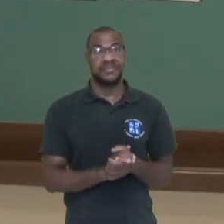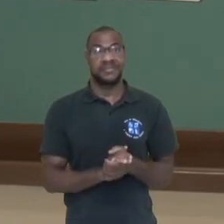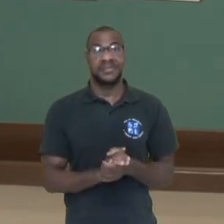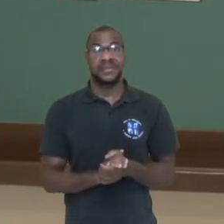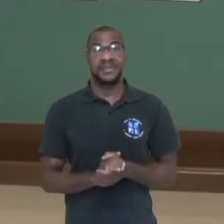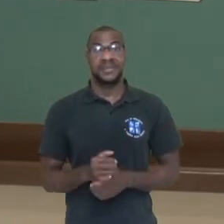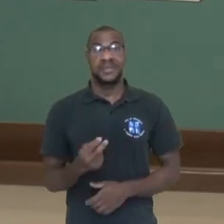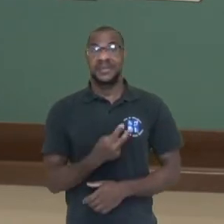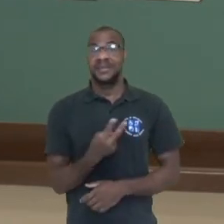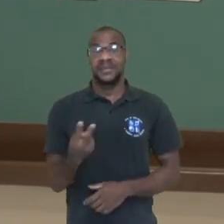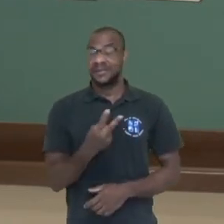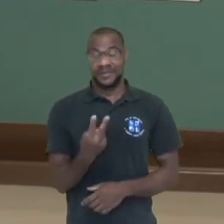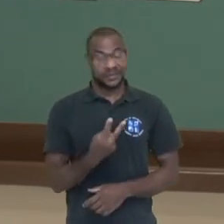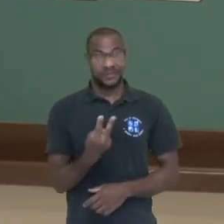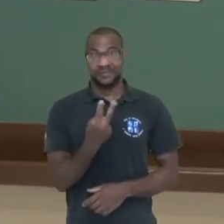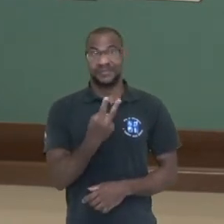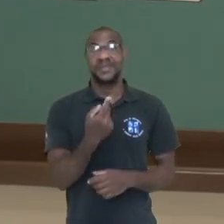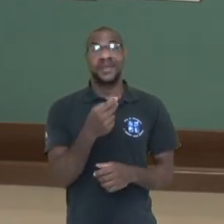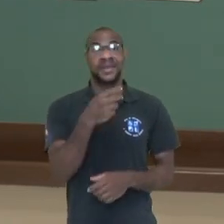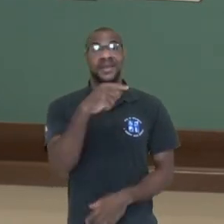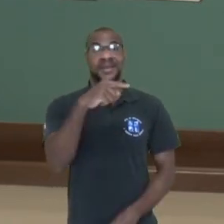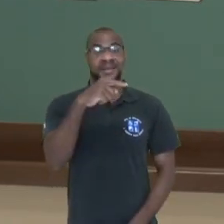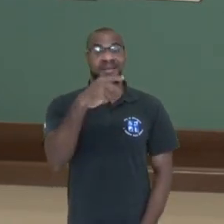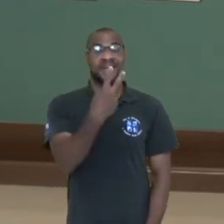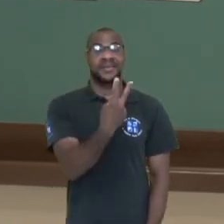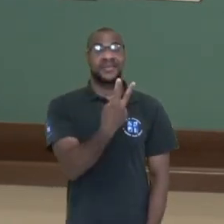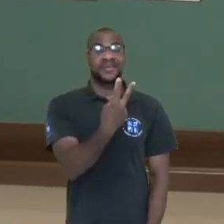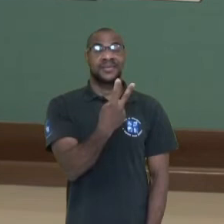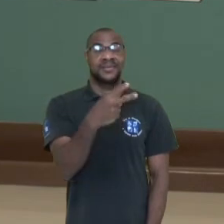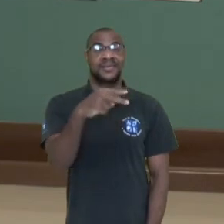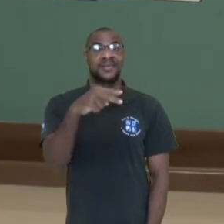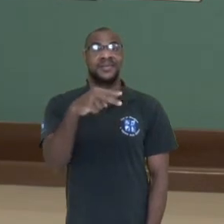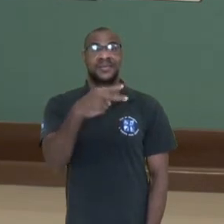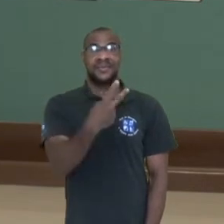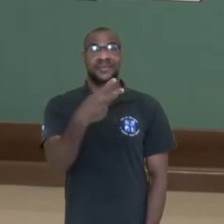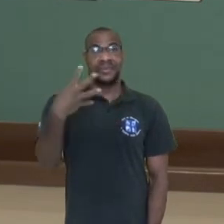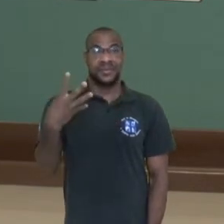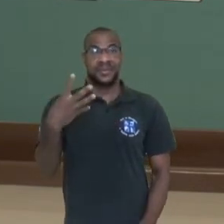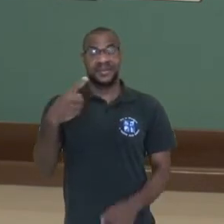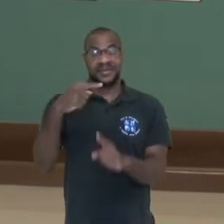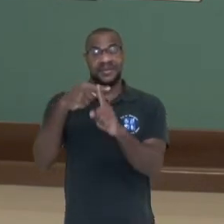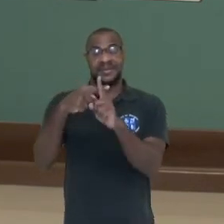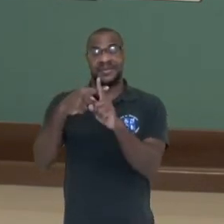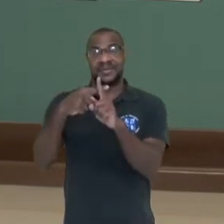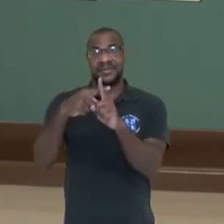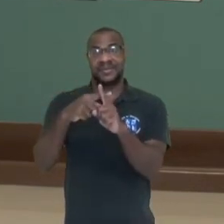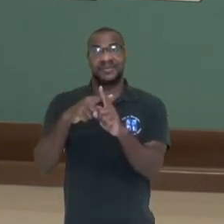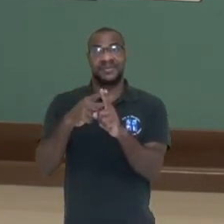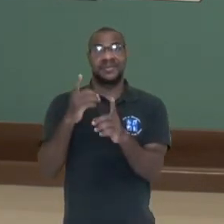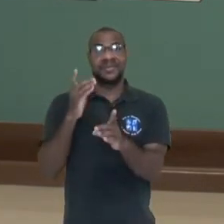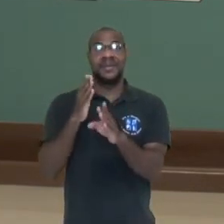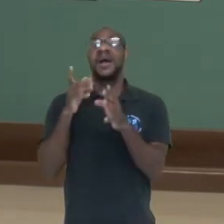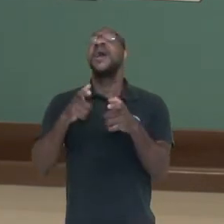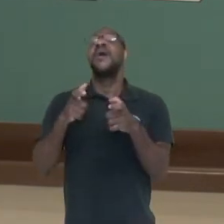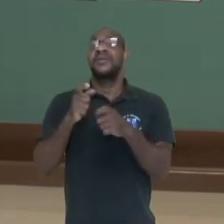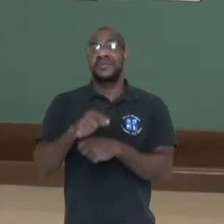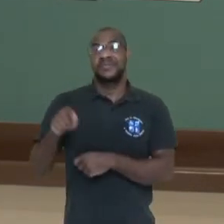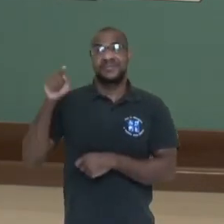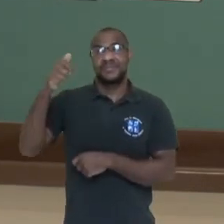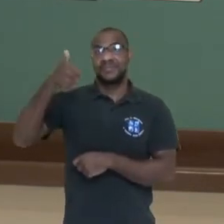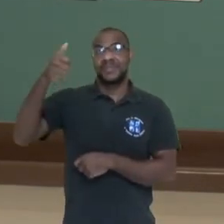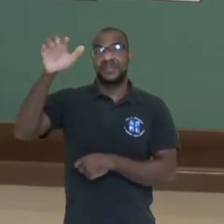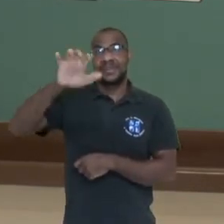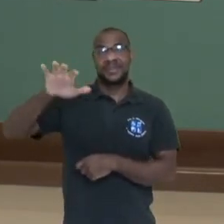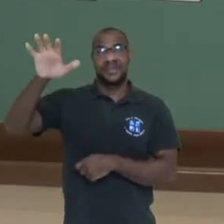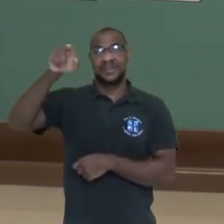ambos positivo? Ambos positivo vai dar no primeiro quadrante. Olha lá, 2 e 4.